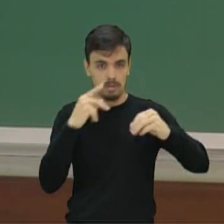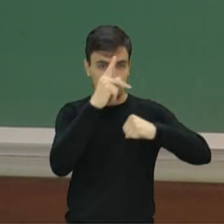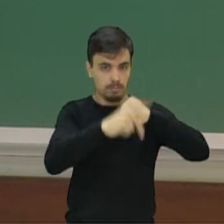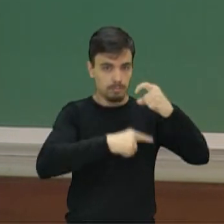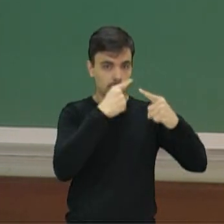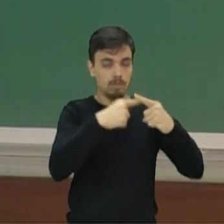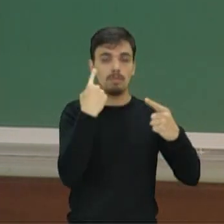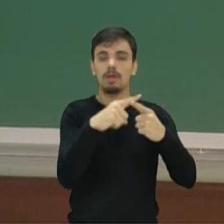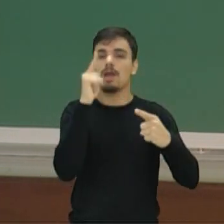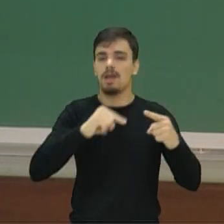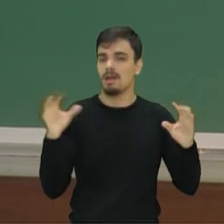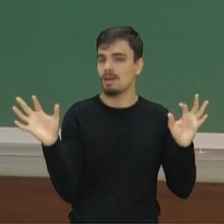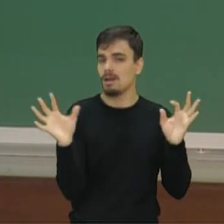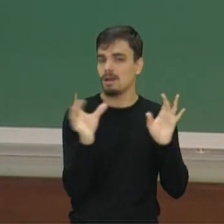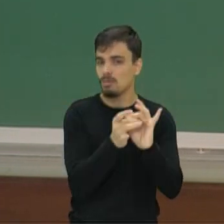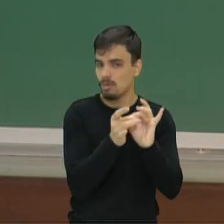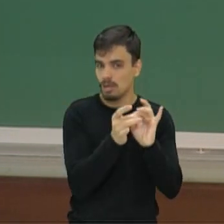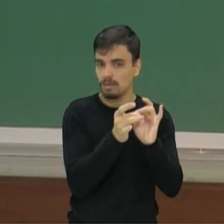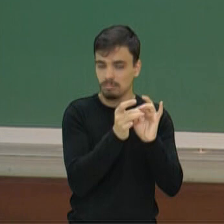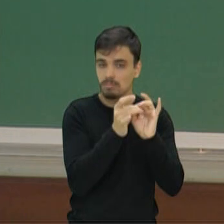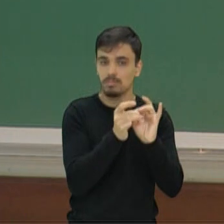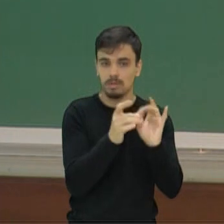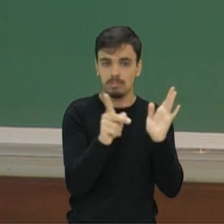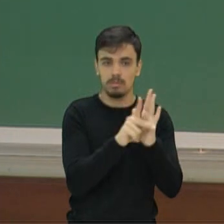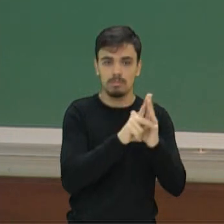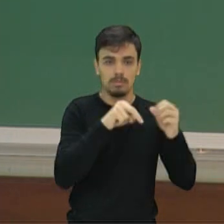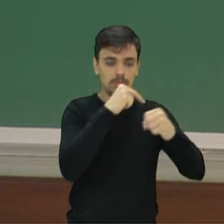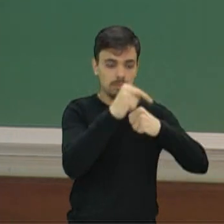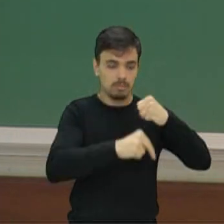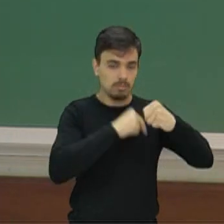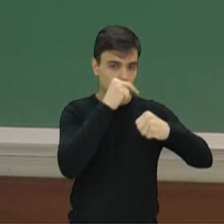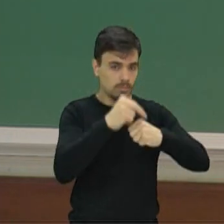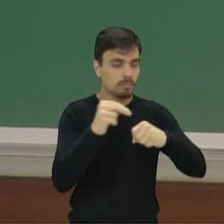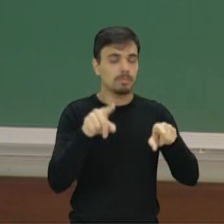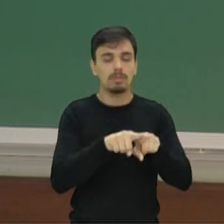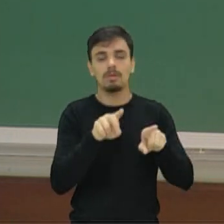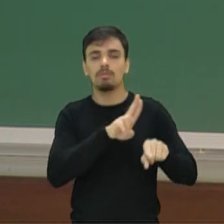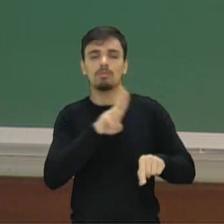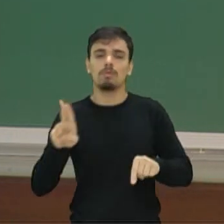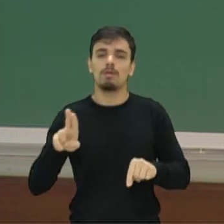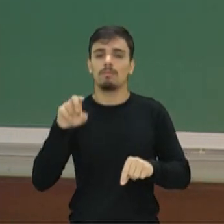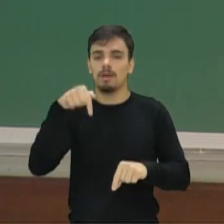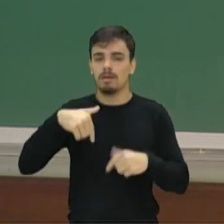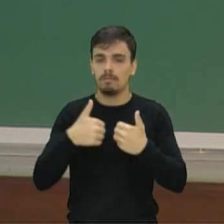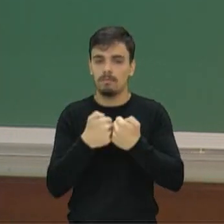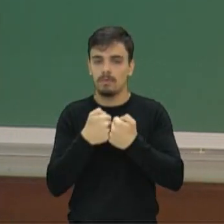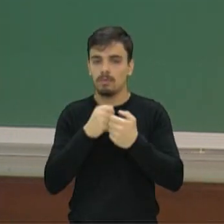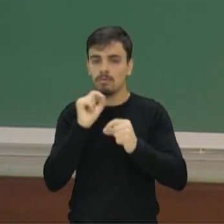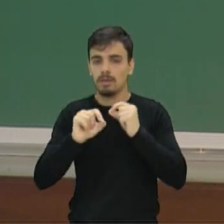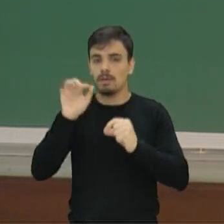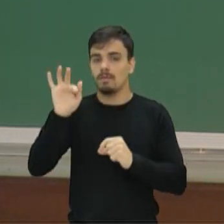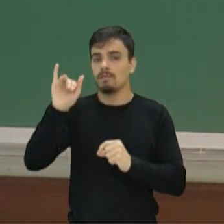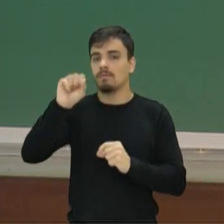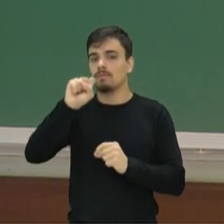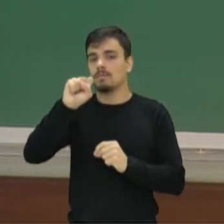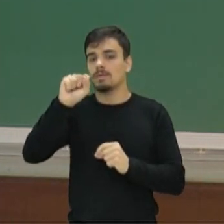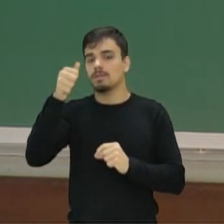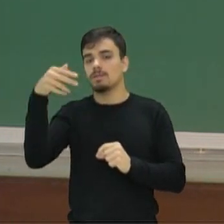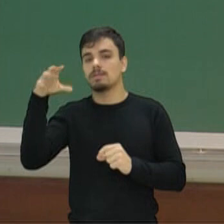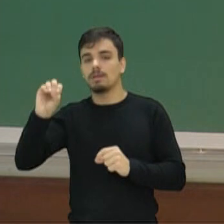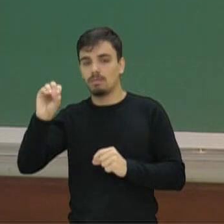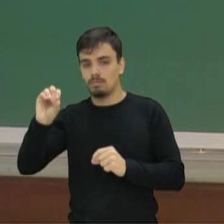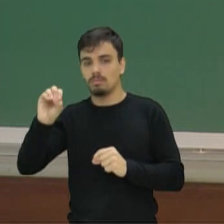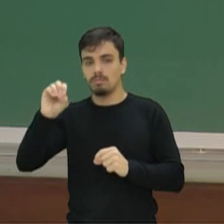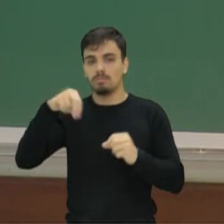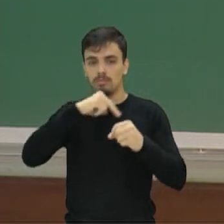no núcleo. Esse processo de você tirar um próton, nós chamamos na física de fissão nuclear. É quando você quebra